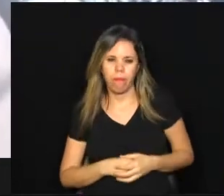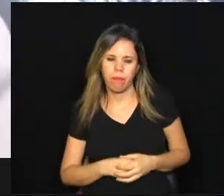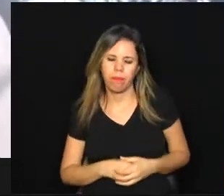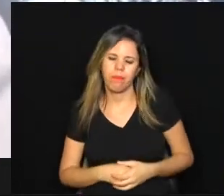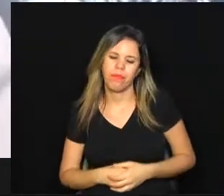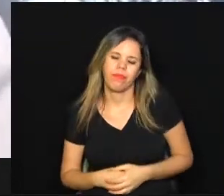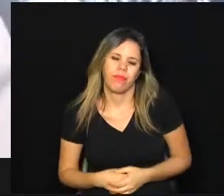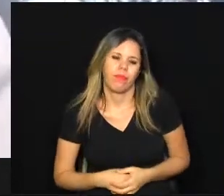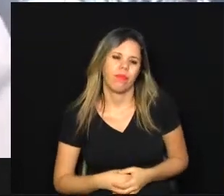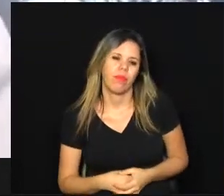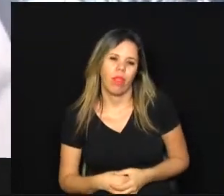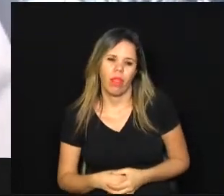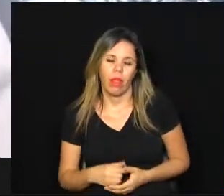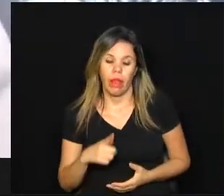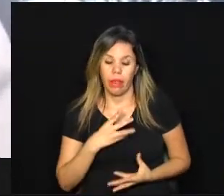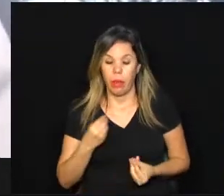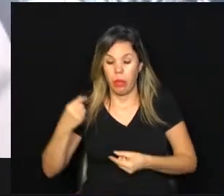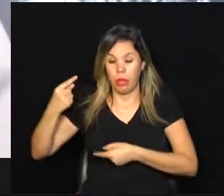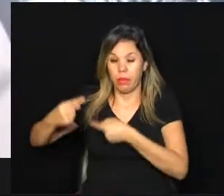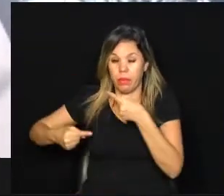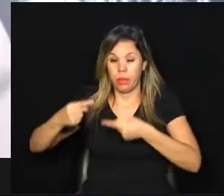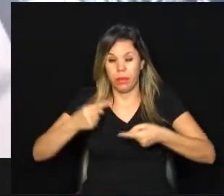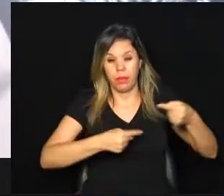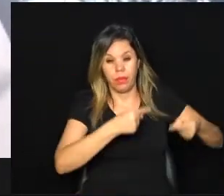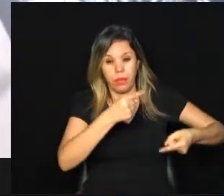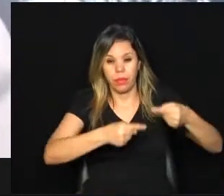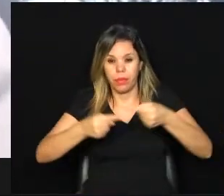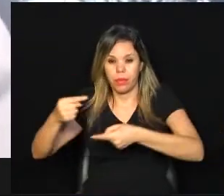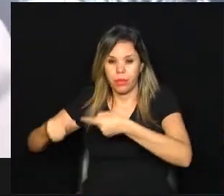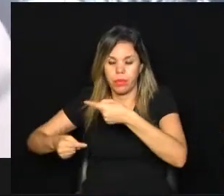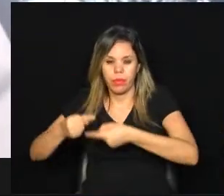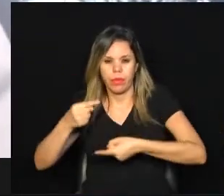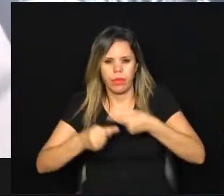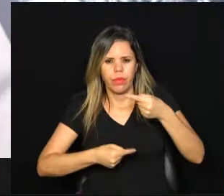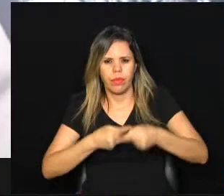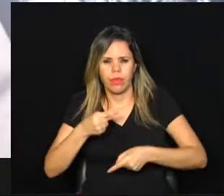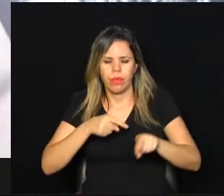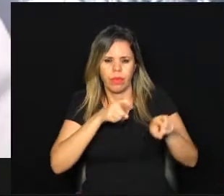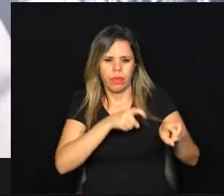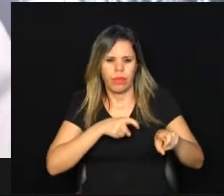Há muita discussão na questão do agronegócio,